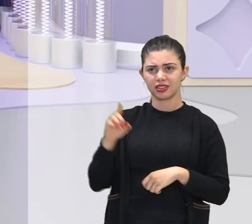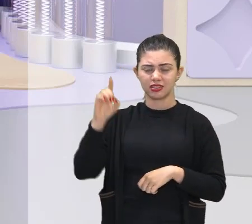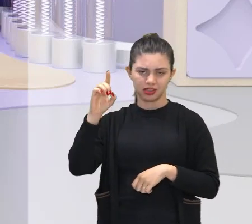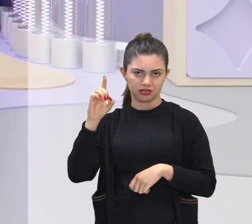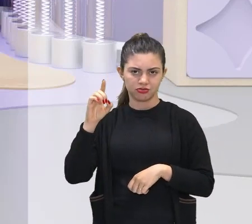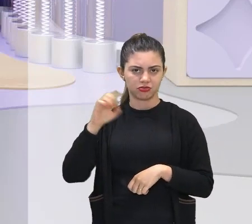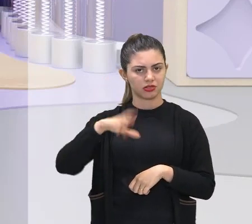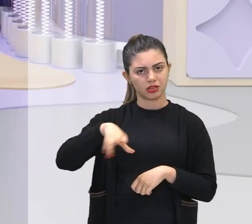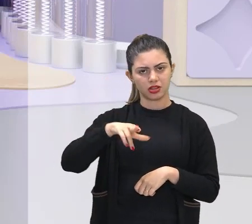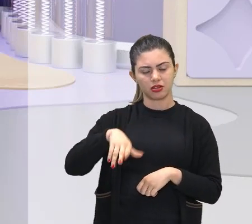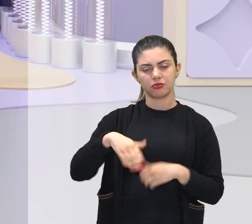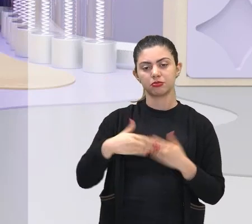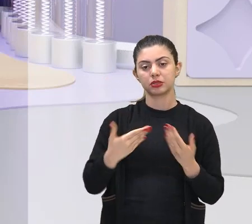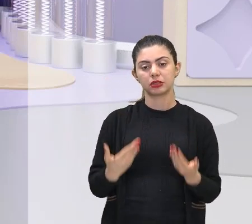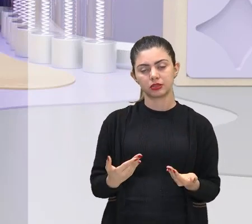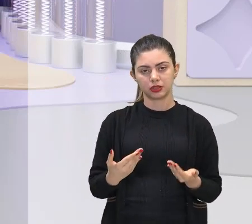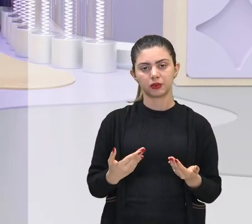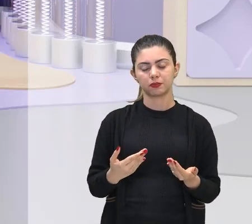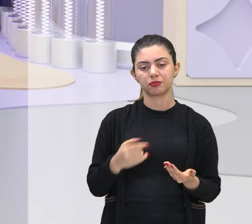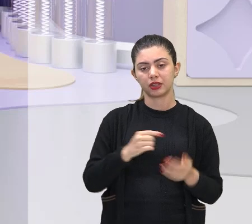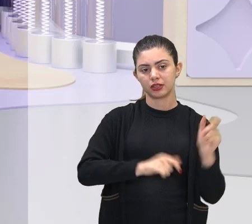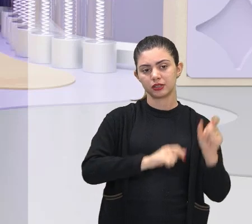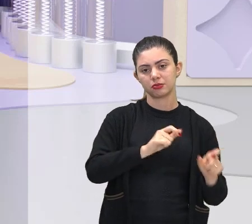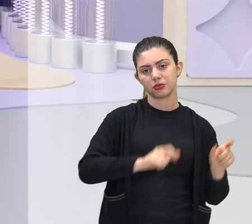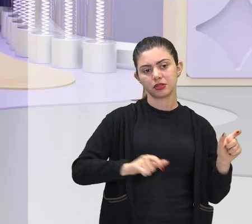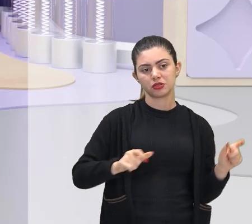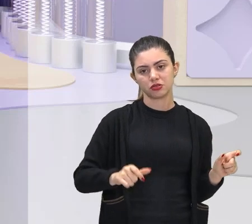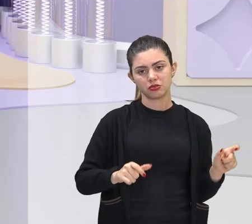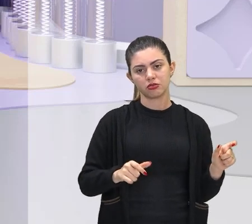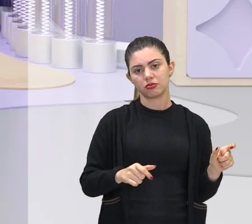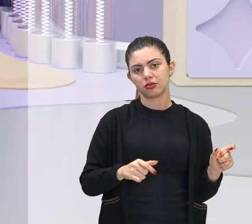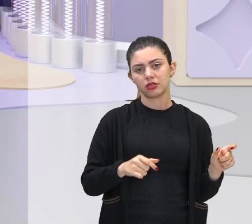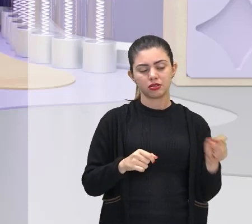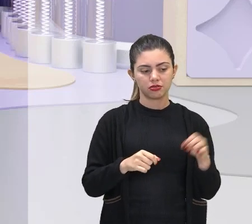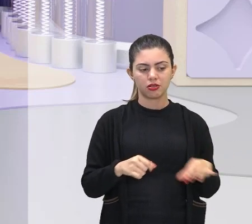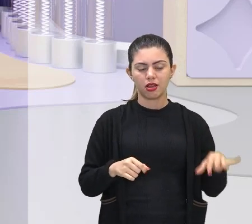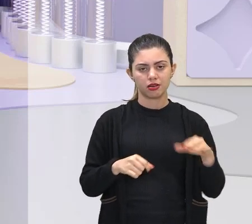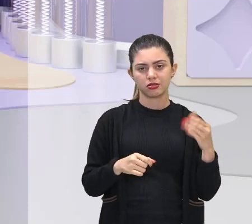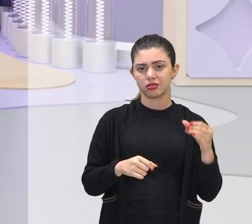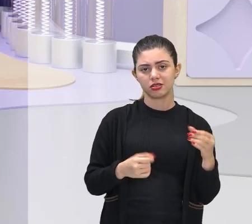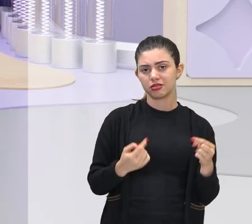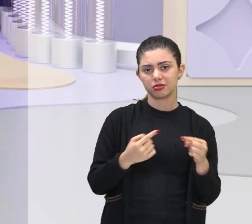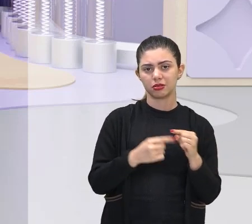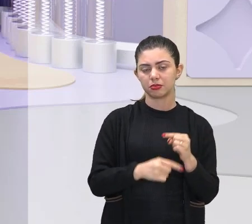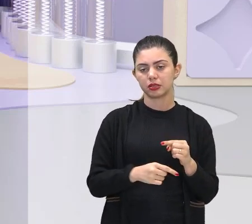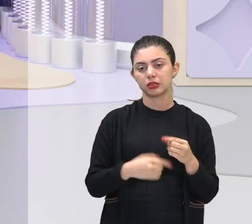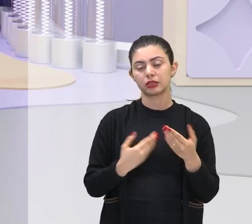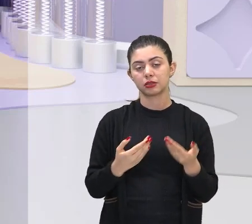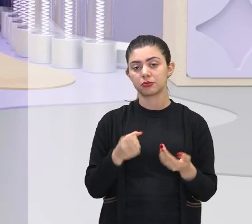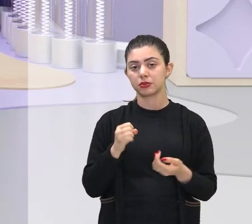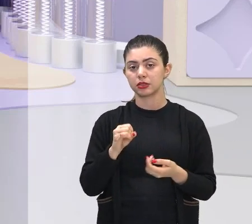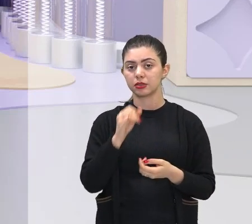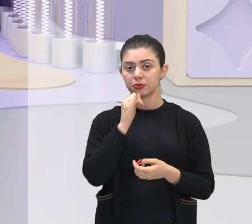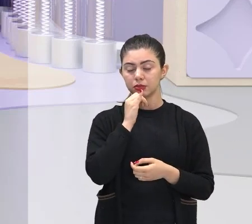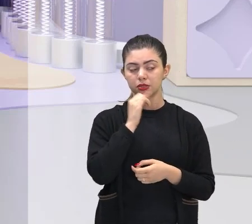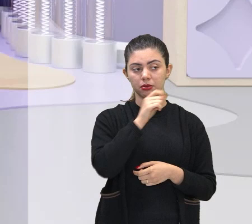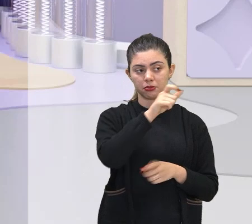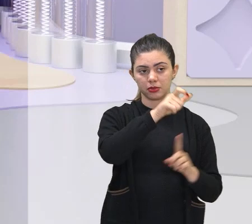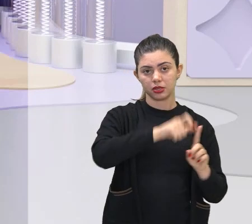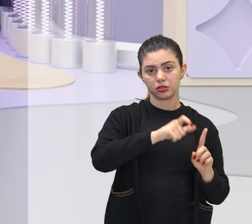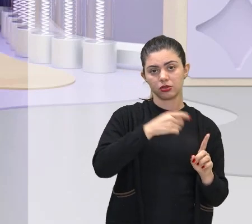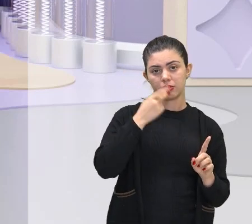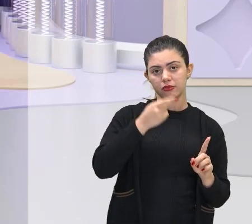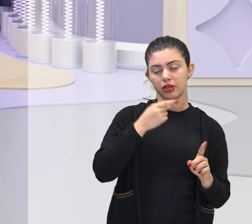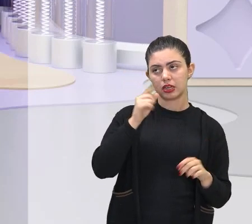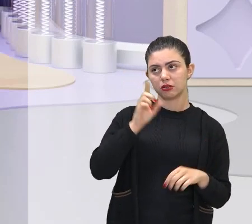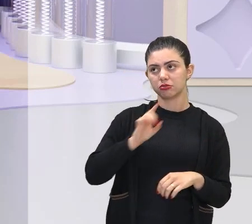o quê. Mas essas coisas não são divindades. Da mesma forma, se a pessoa se diz ateu, mas